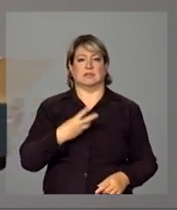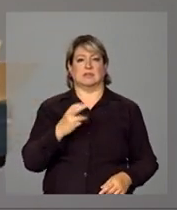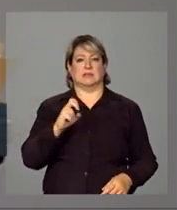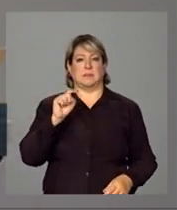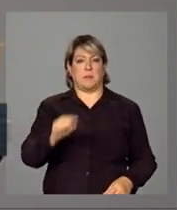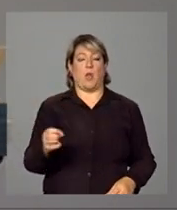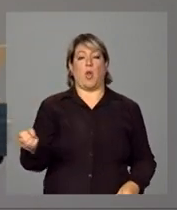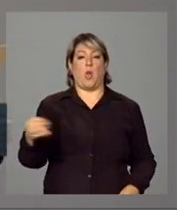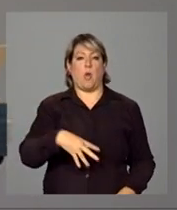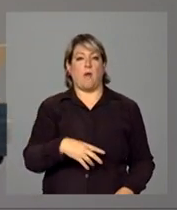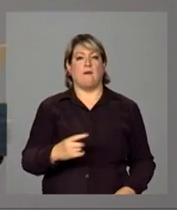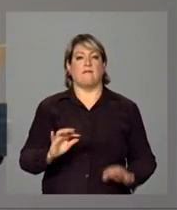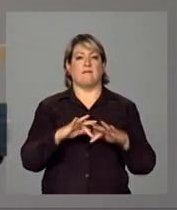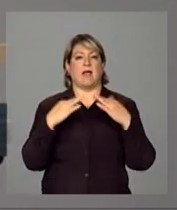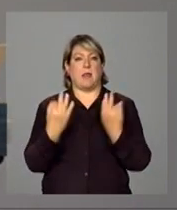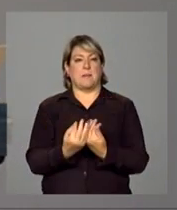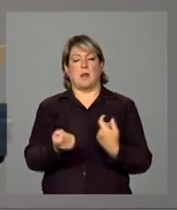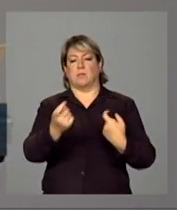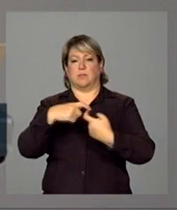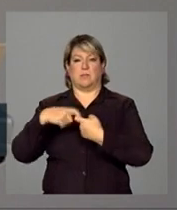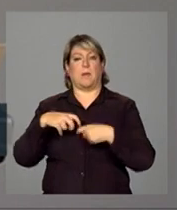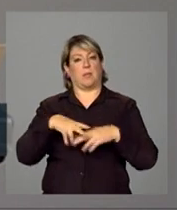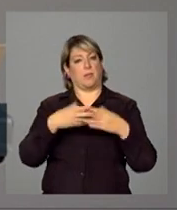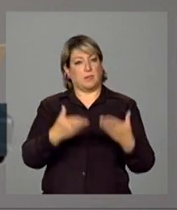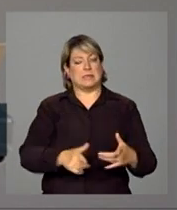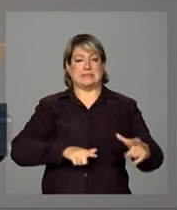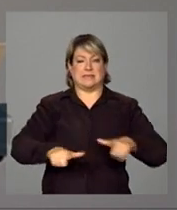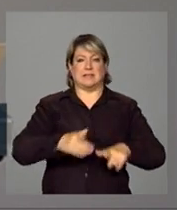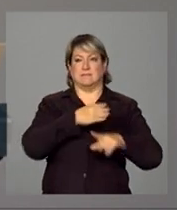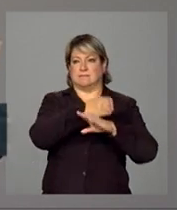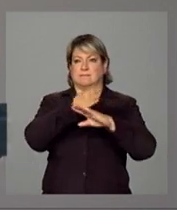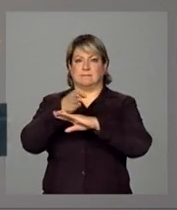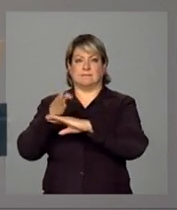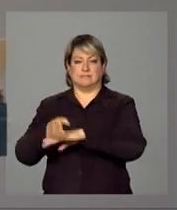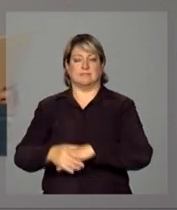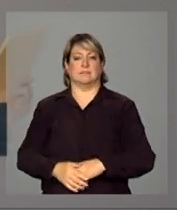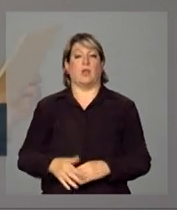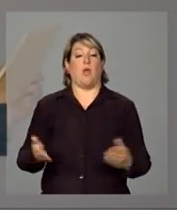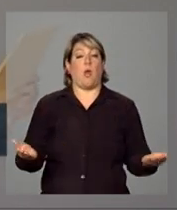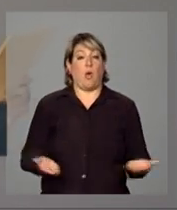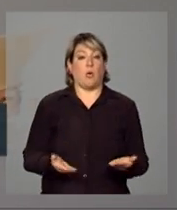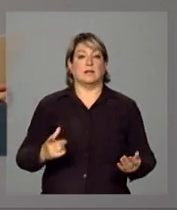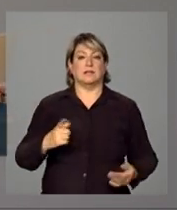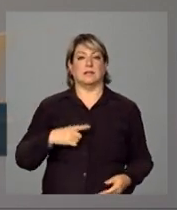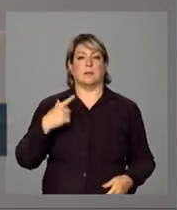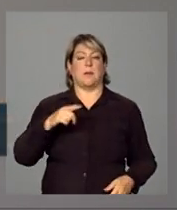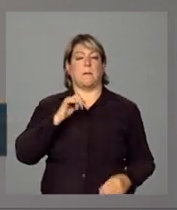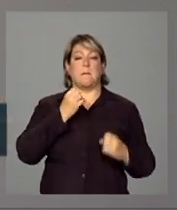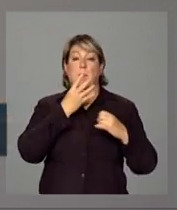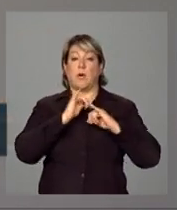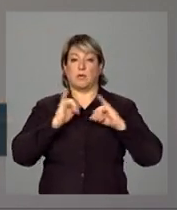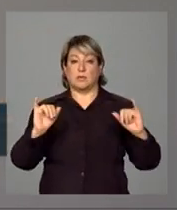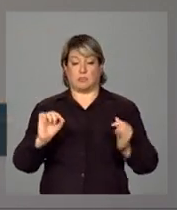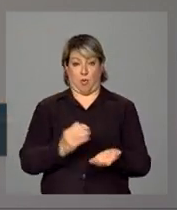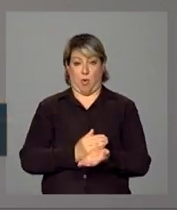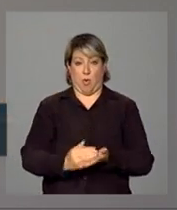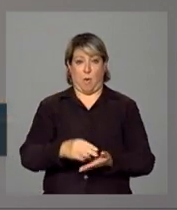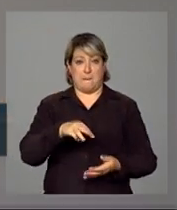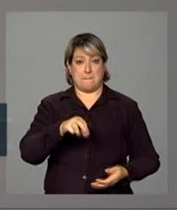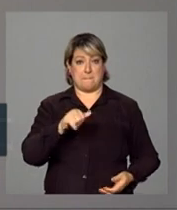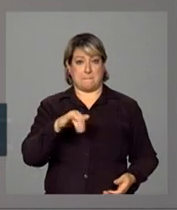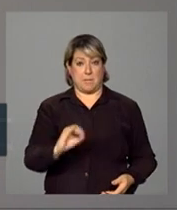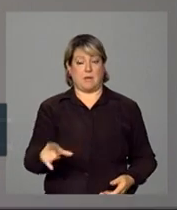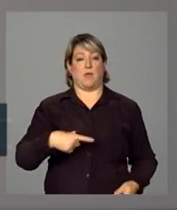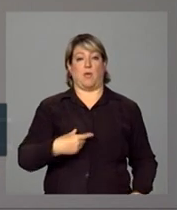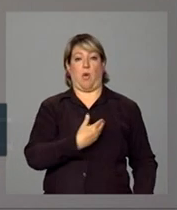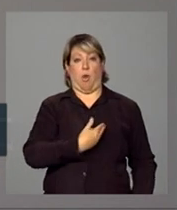felizmente, graças a essa parceria. E hoje temos mais uma boa notícia. A partir de maio, o governo